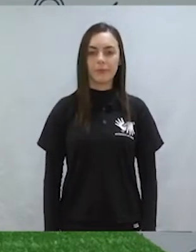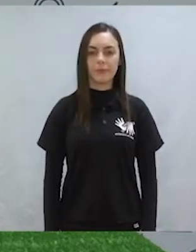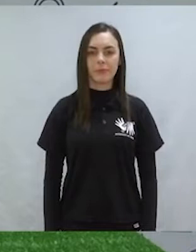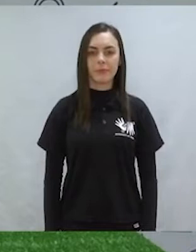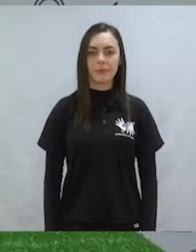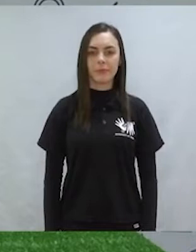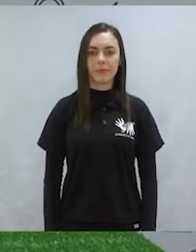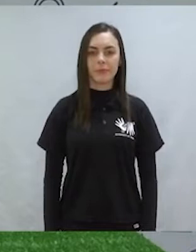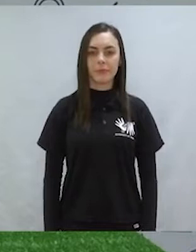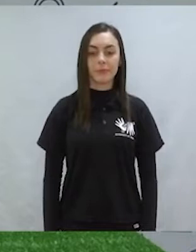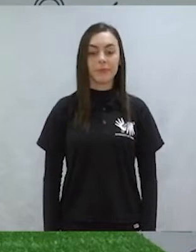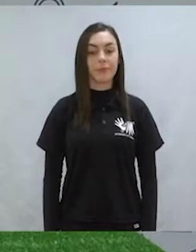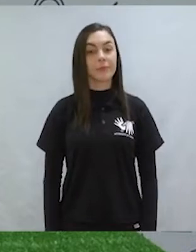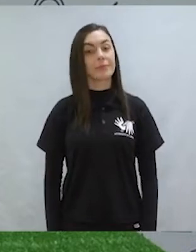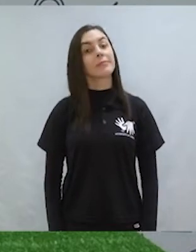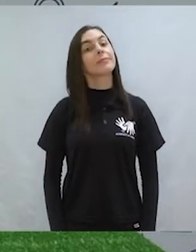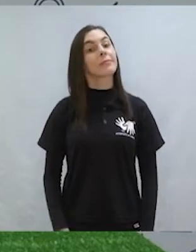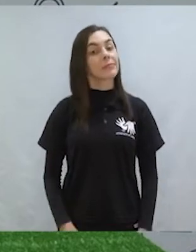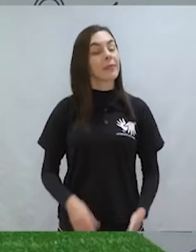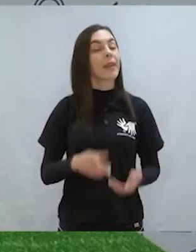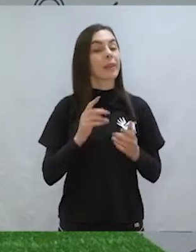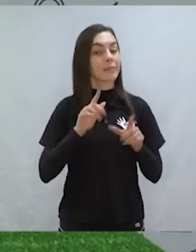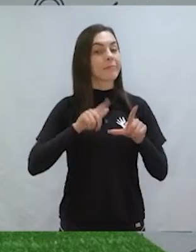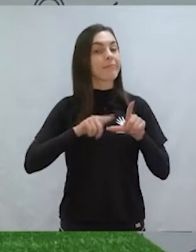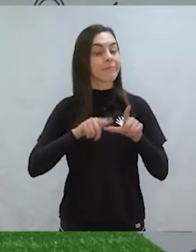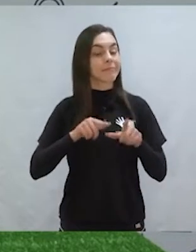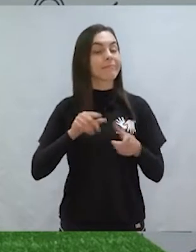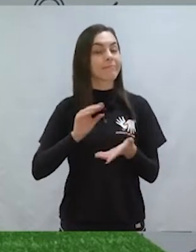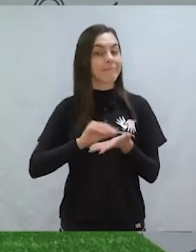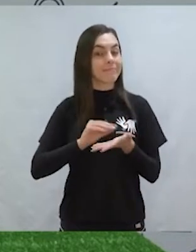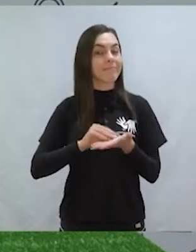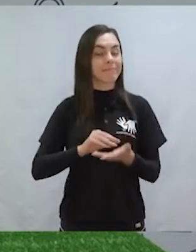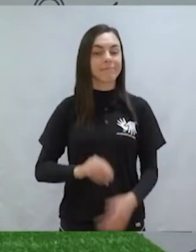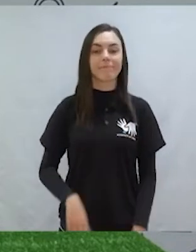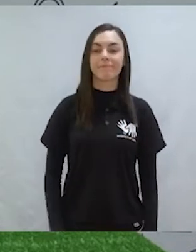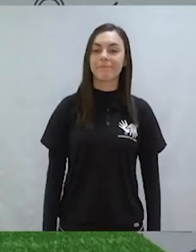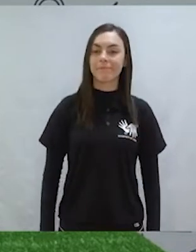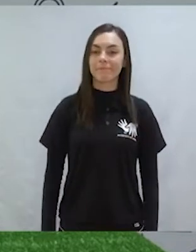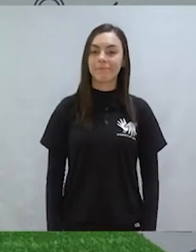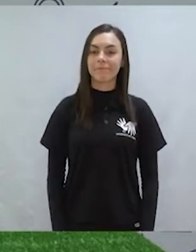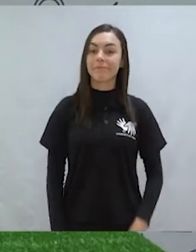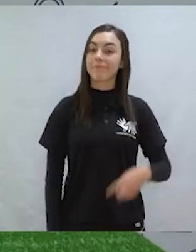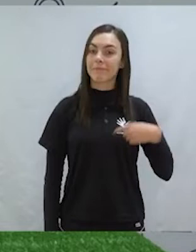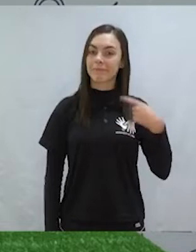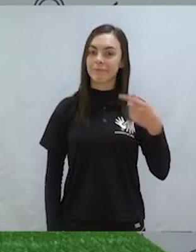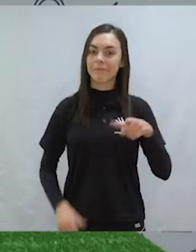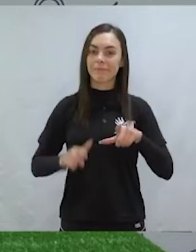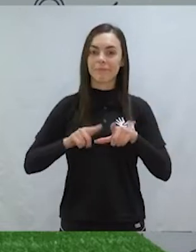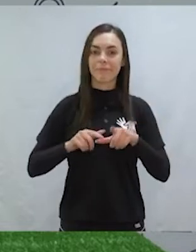Olha lá. Sobraram ainda letras. Letra C.